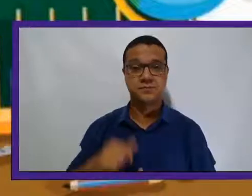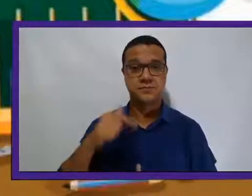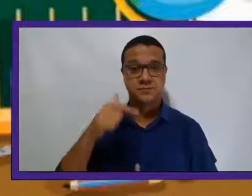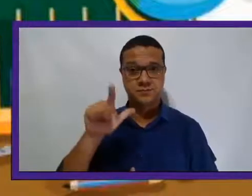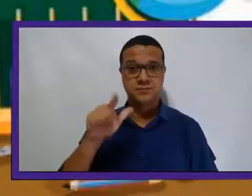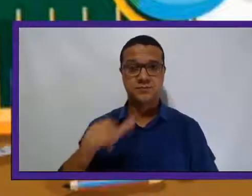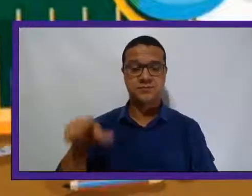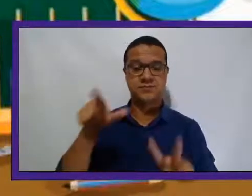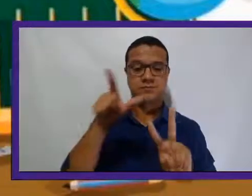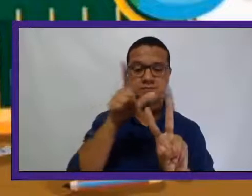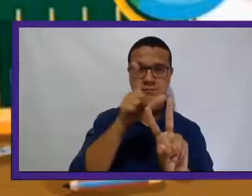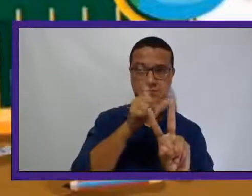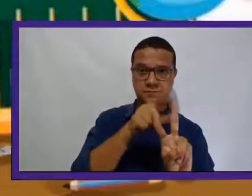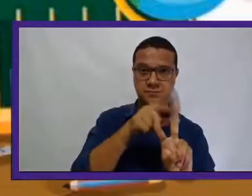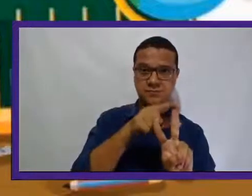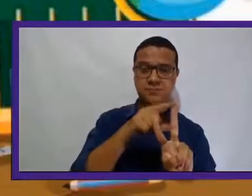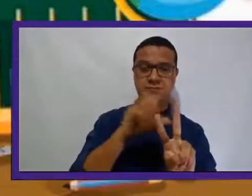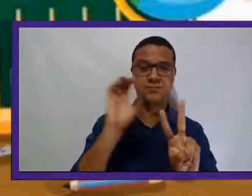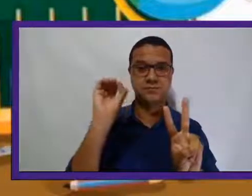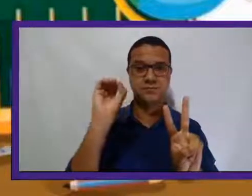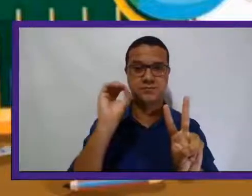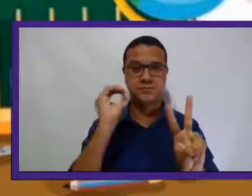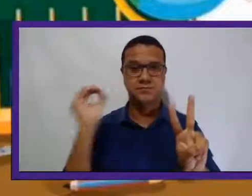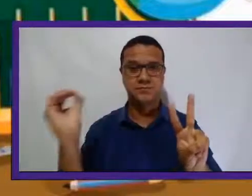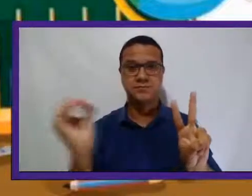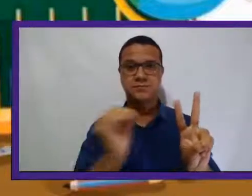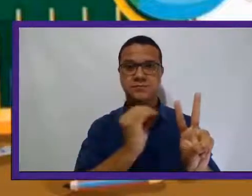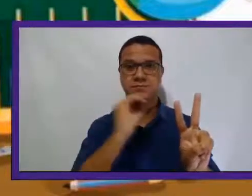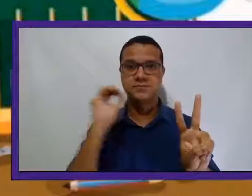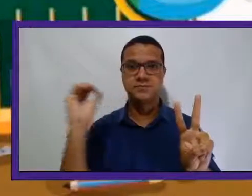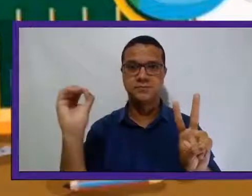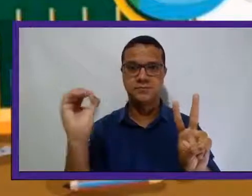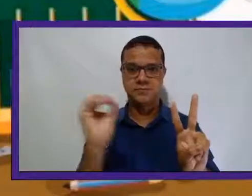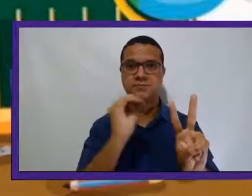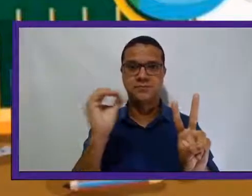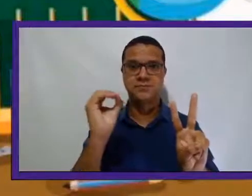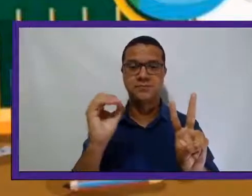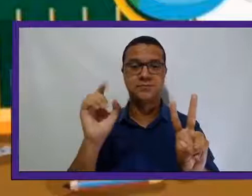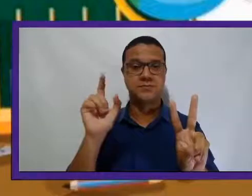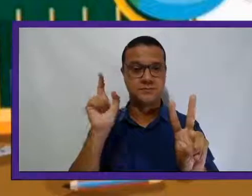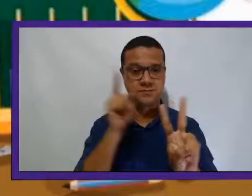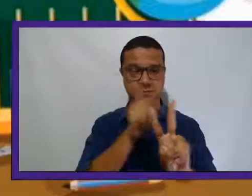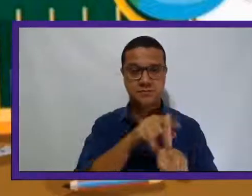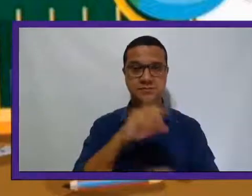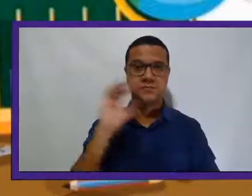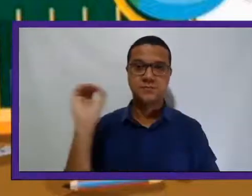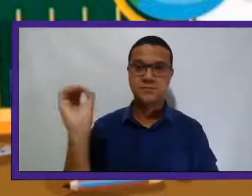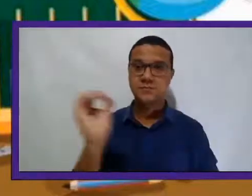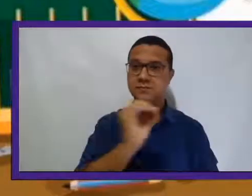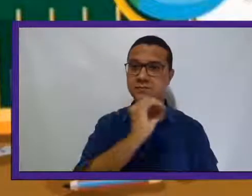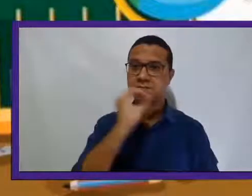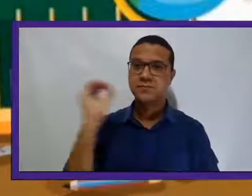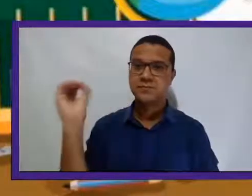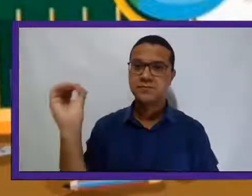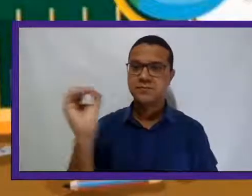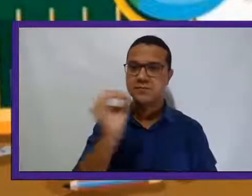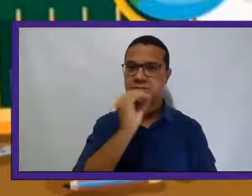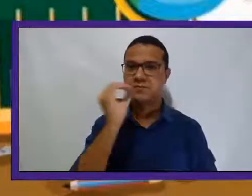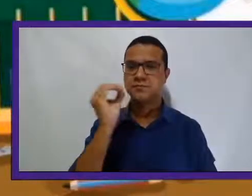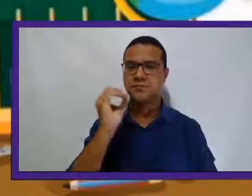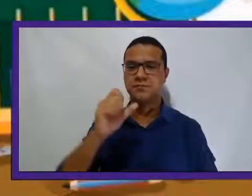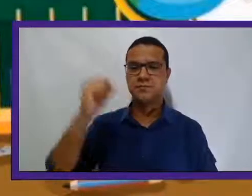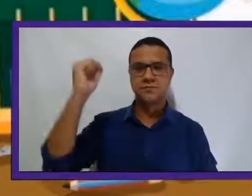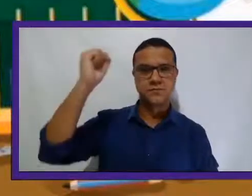O outro movimento Que a Terra faz É o movimento de translação Nesse movimento A Terra Ela